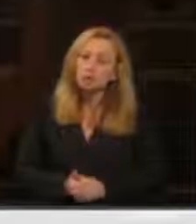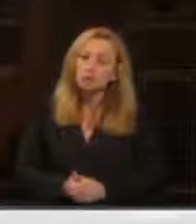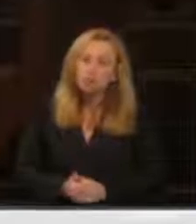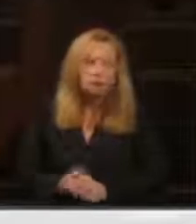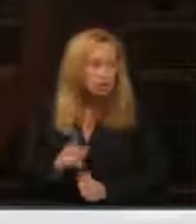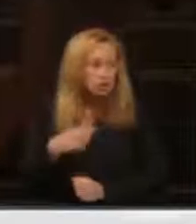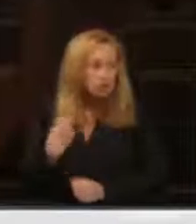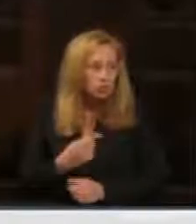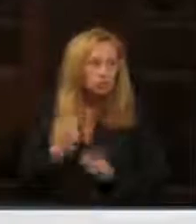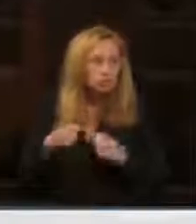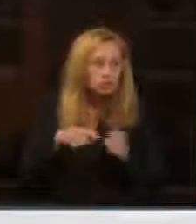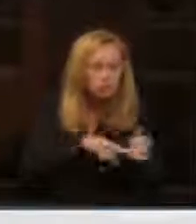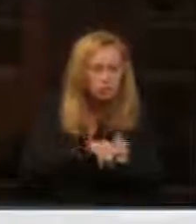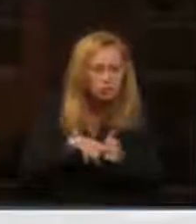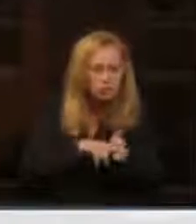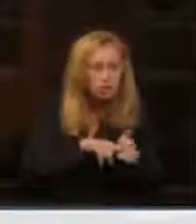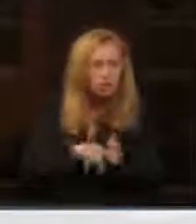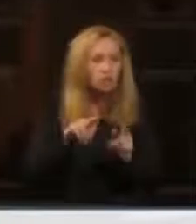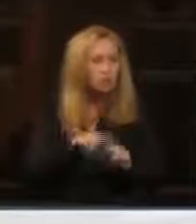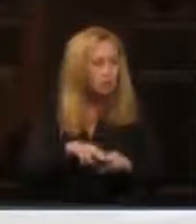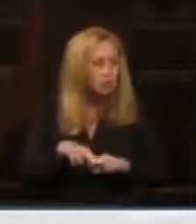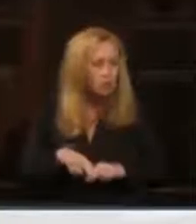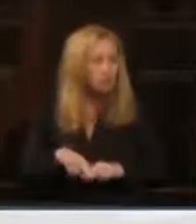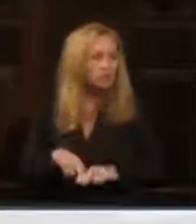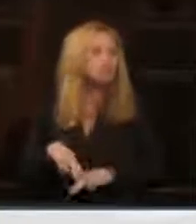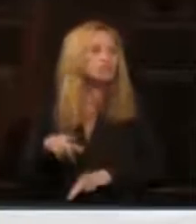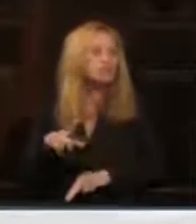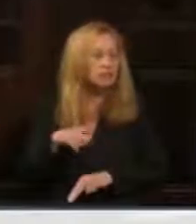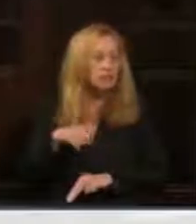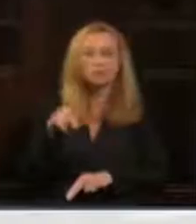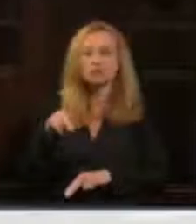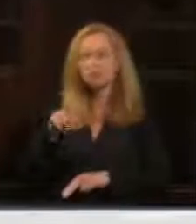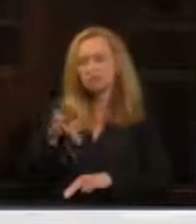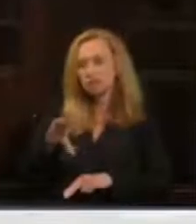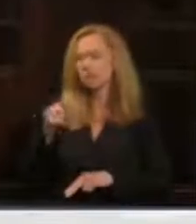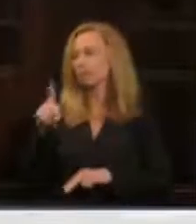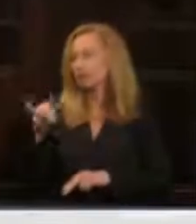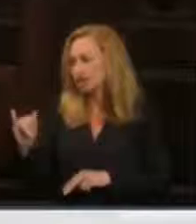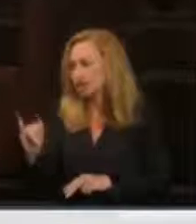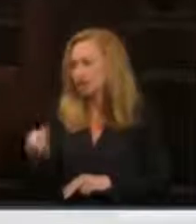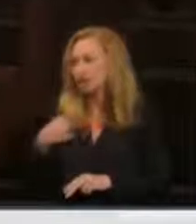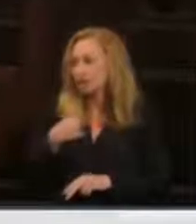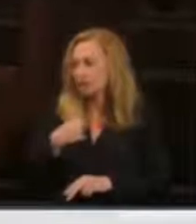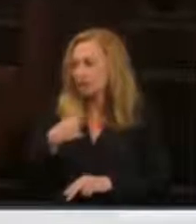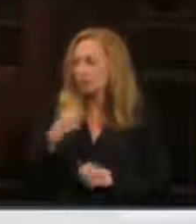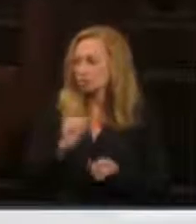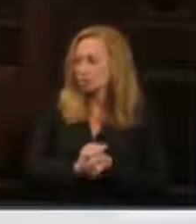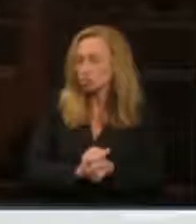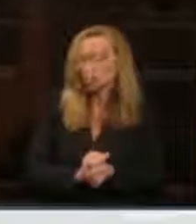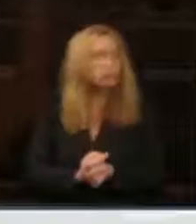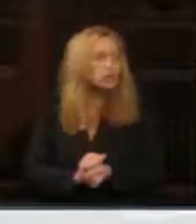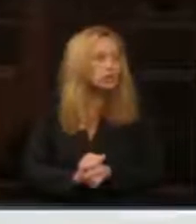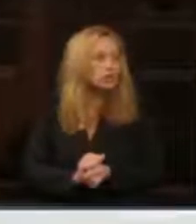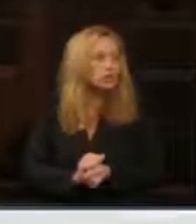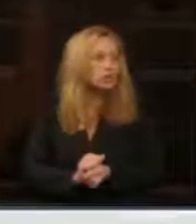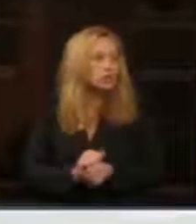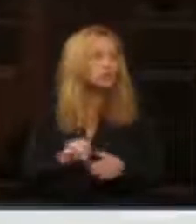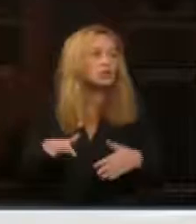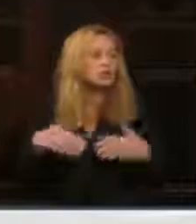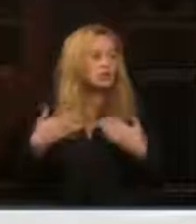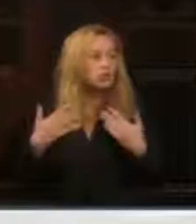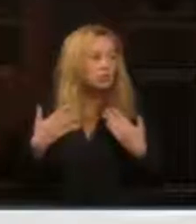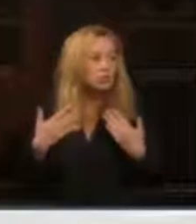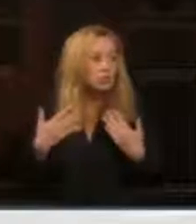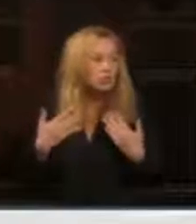a gente precisa investigar, e é por isso que vai ter a CPI sobre a qual eu presido, mas também entender em qual situação